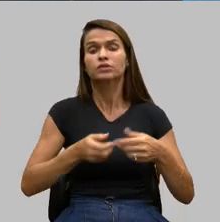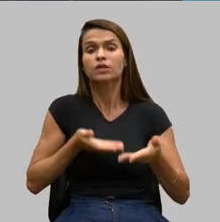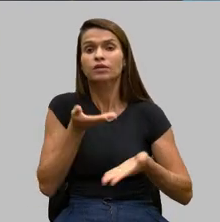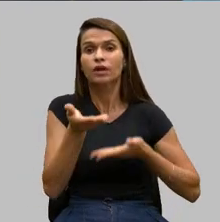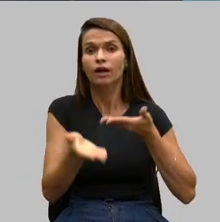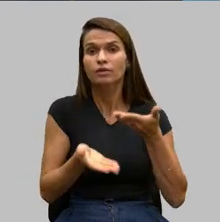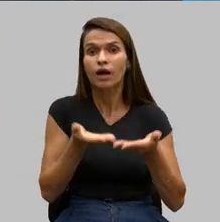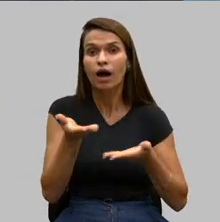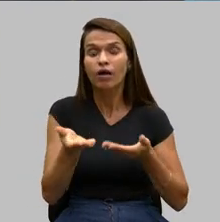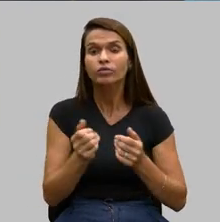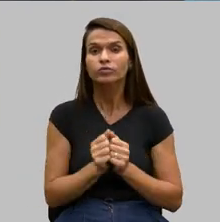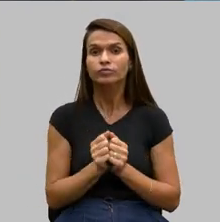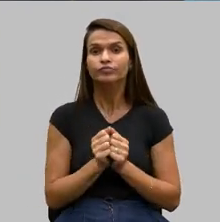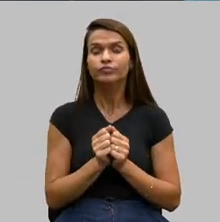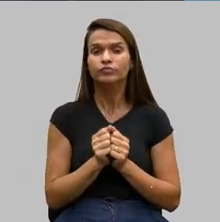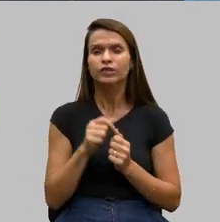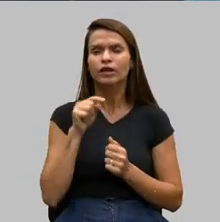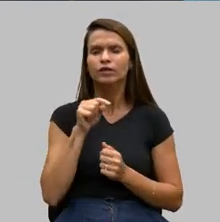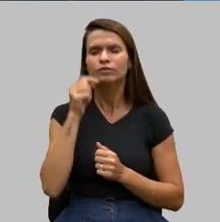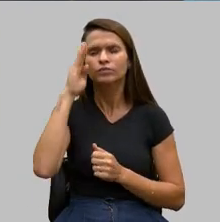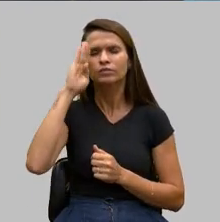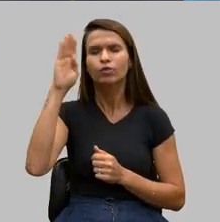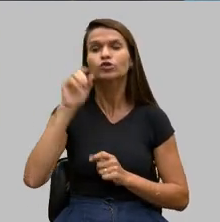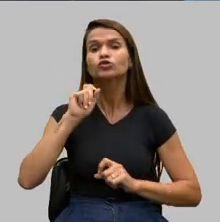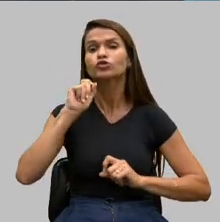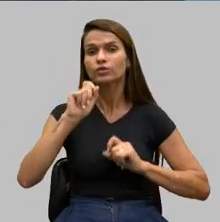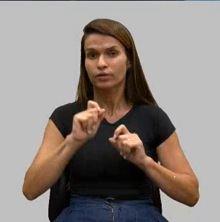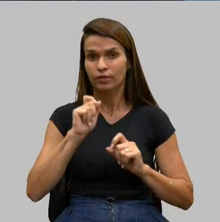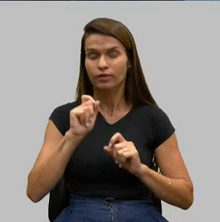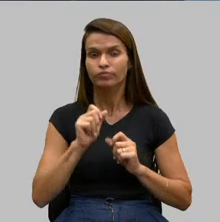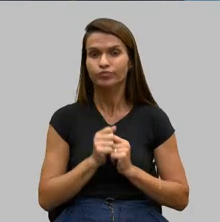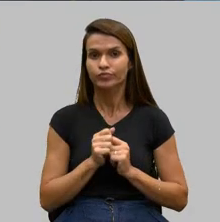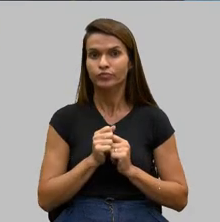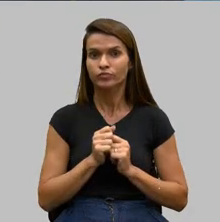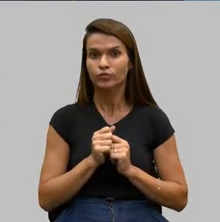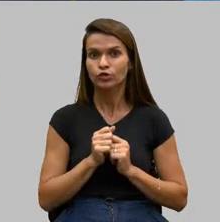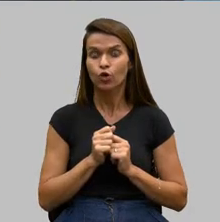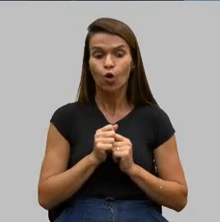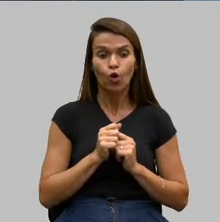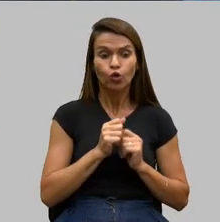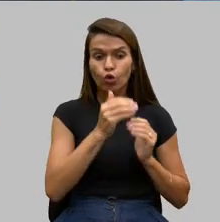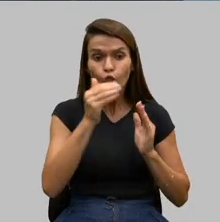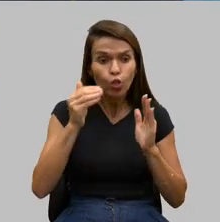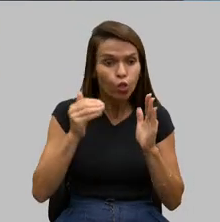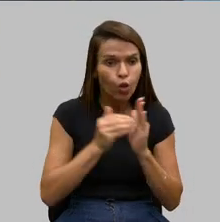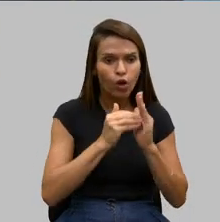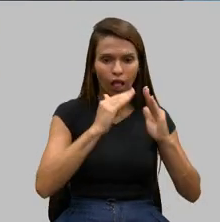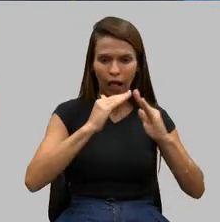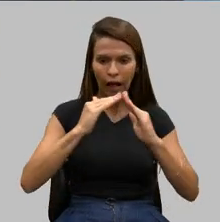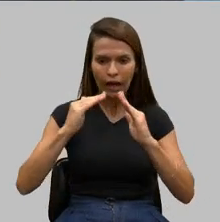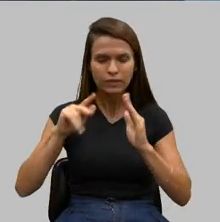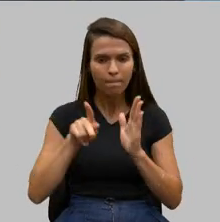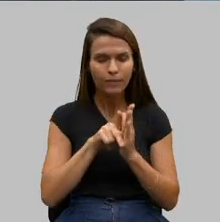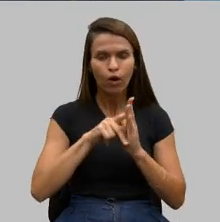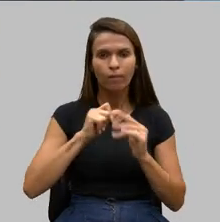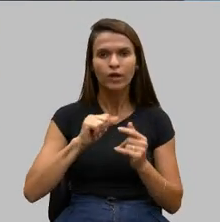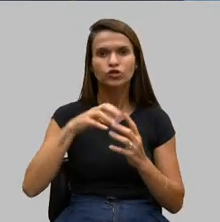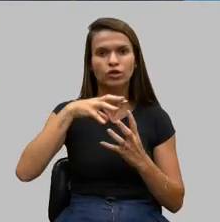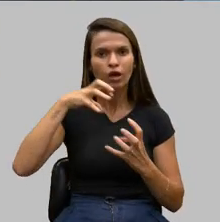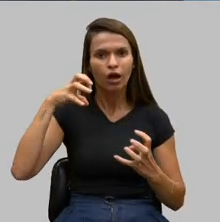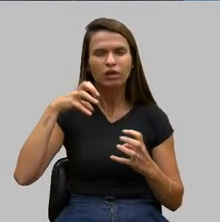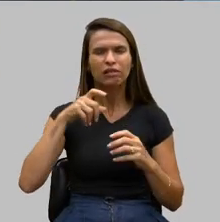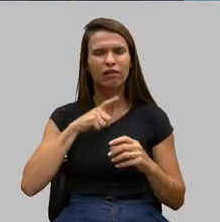essa questão principalmente de que nem todos os de idosos do nosso estado tem a estrutura adequada para